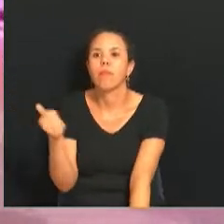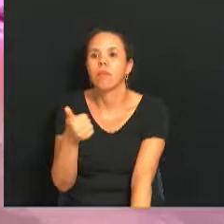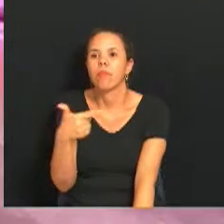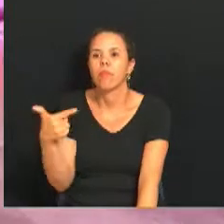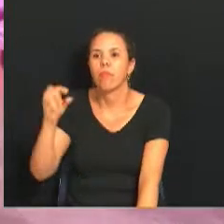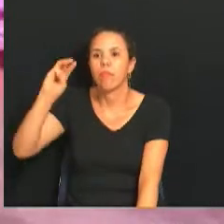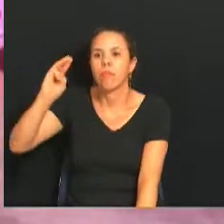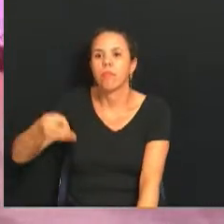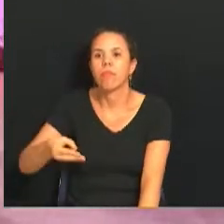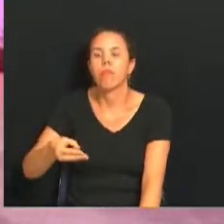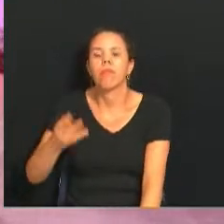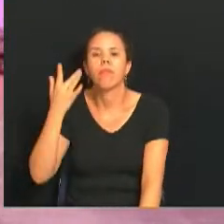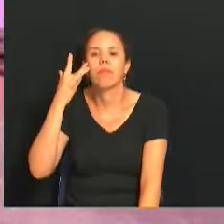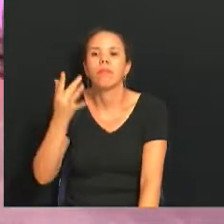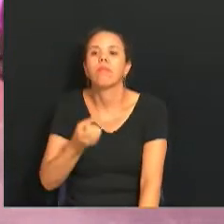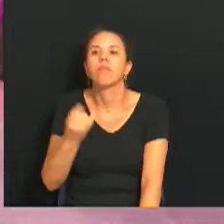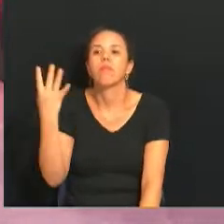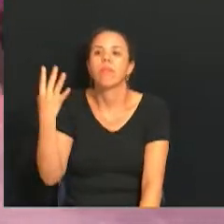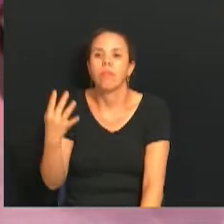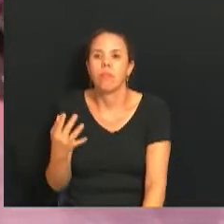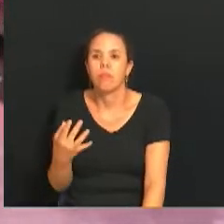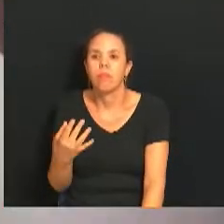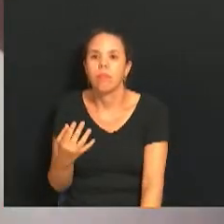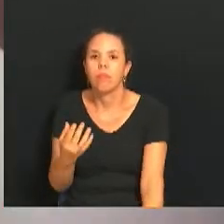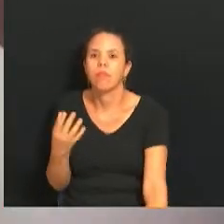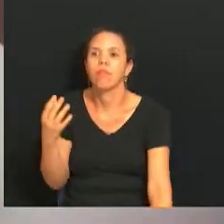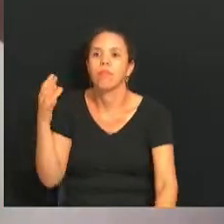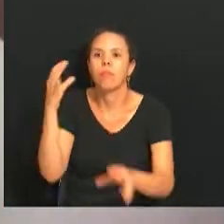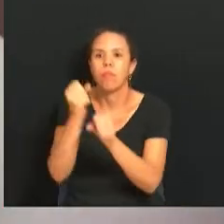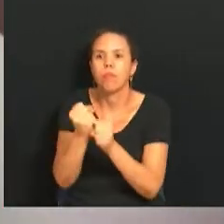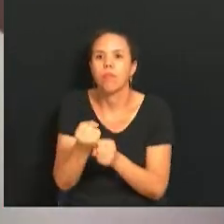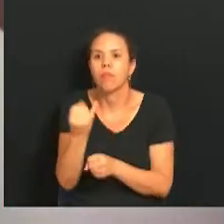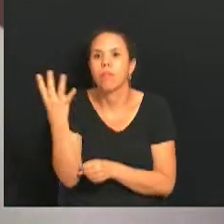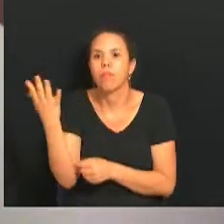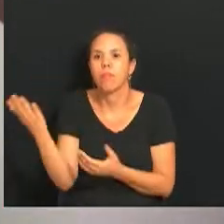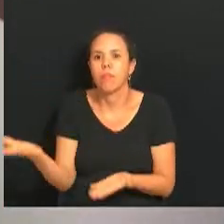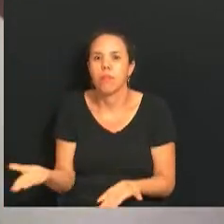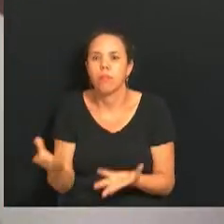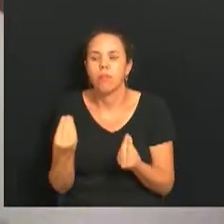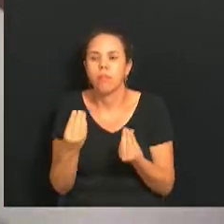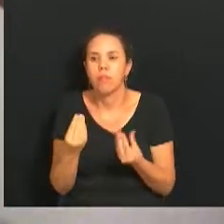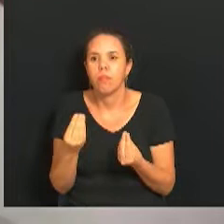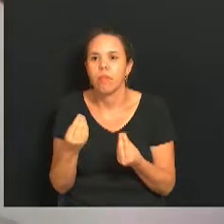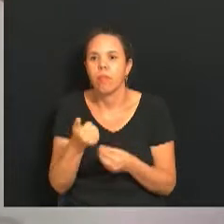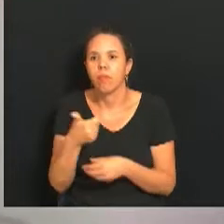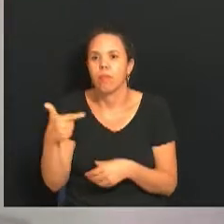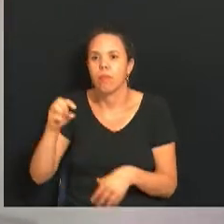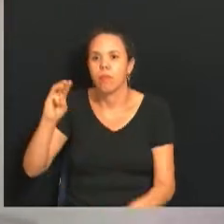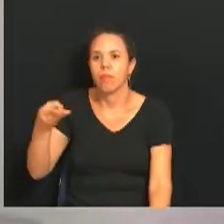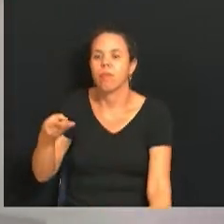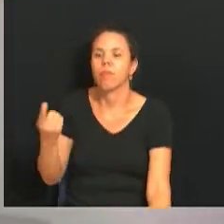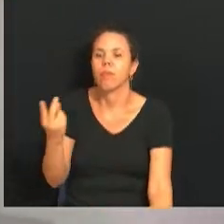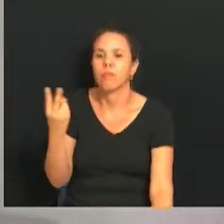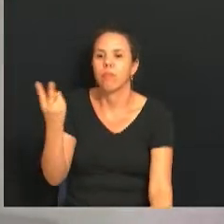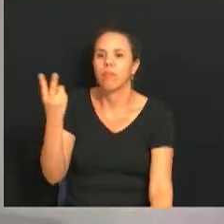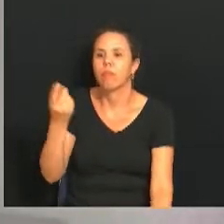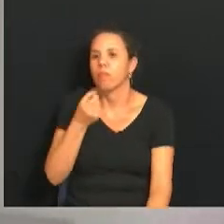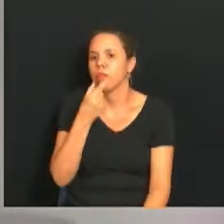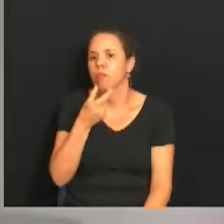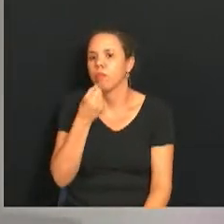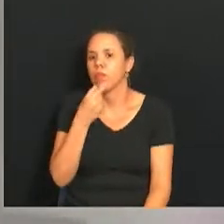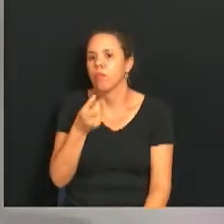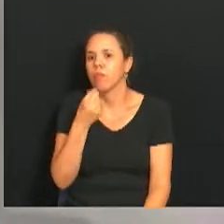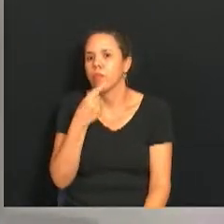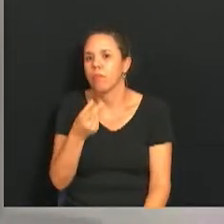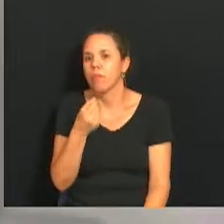milhões. Eu não sei eu não sei nem contar isso, André. É muito, 12 milhões é o preço do remédio, né? O garotinho Thomas